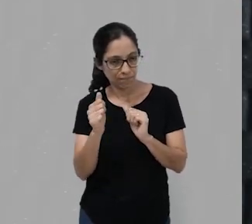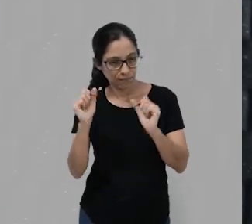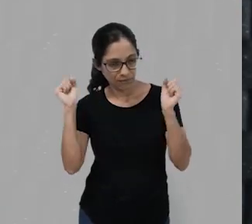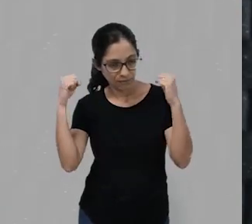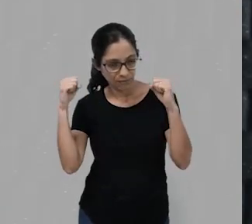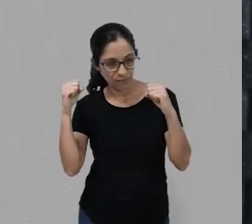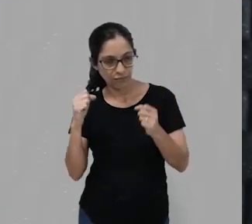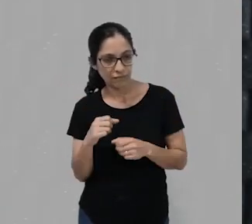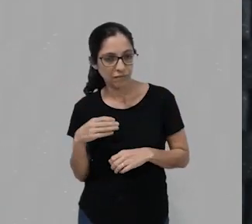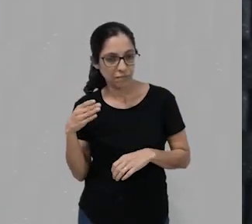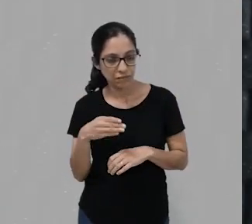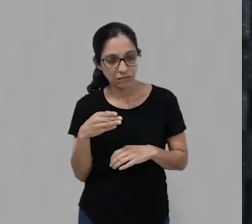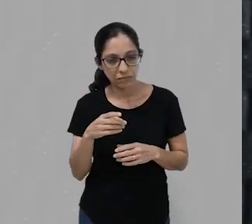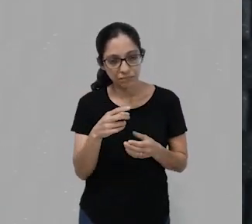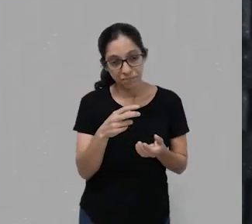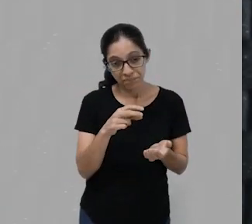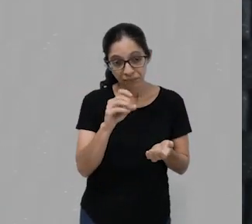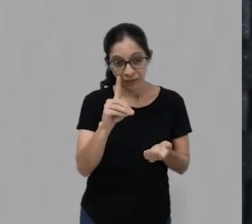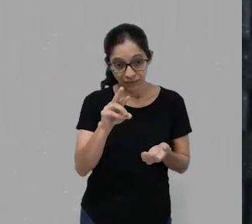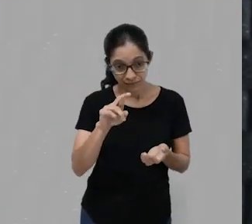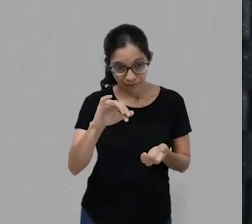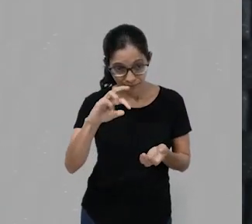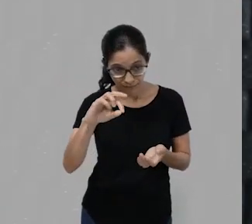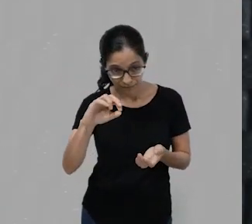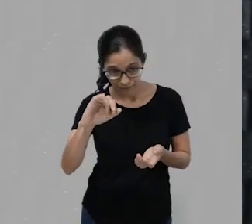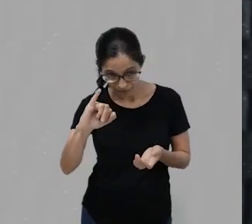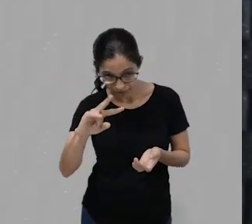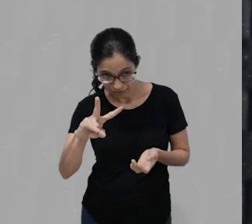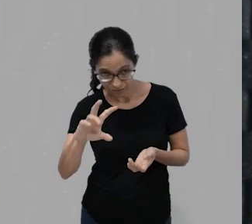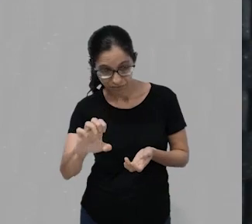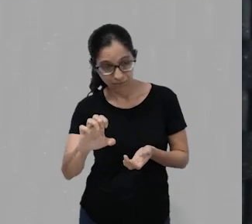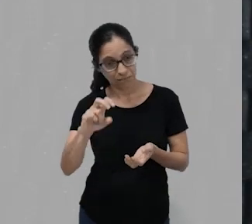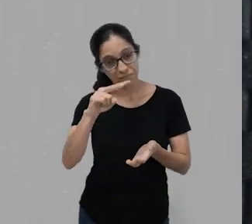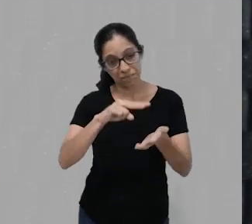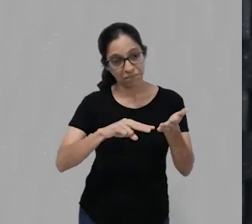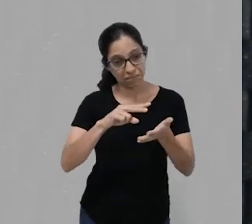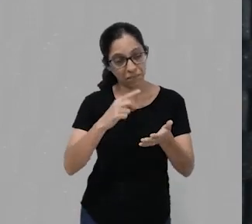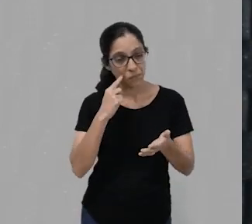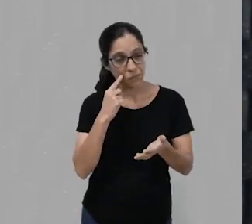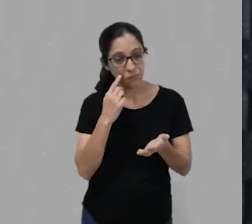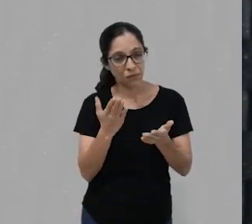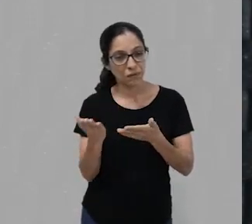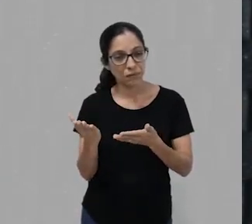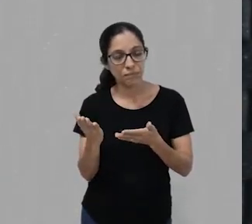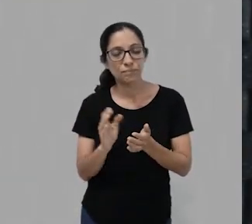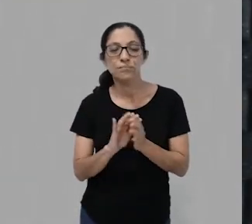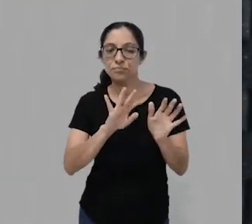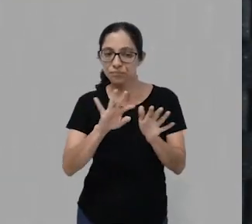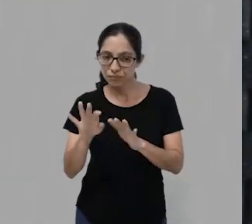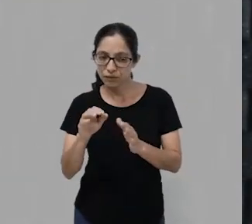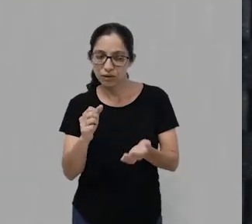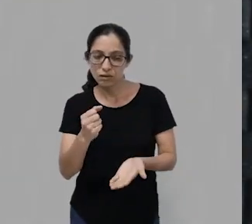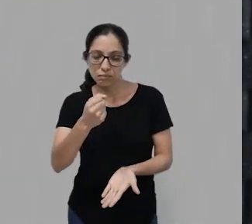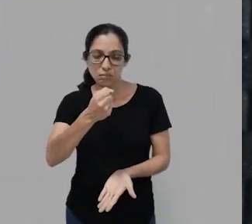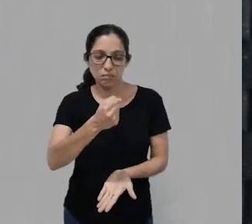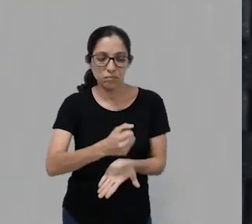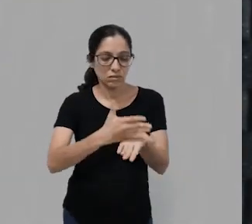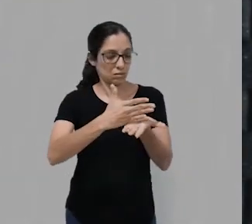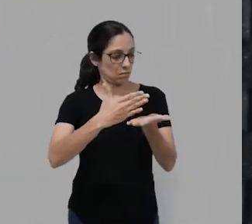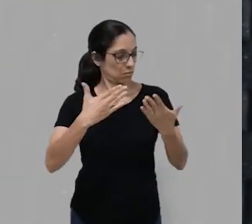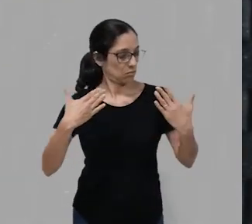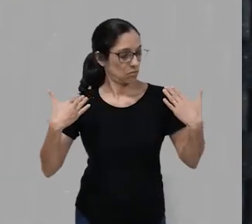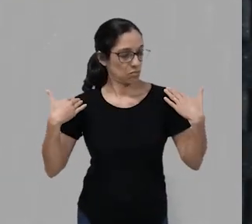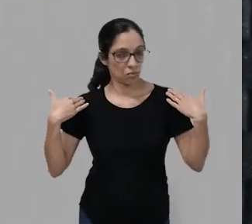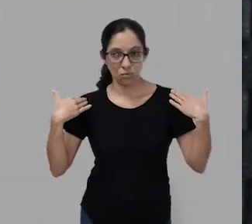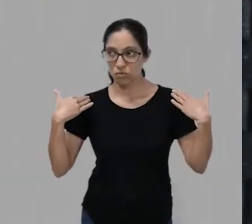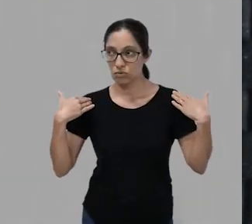de ataque realizado quando a peteca está na altura do ombro do jogador. A peteca está aqui, está vindo na minha altura do meu ombro aqui.